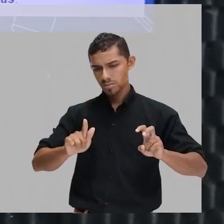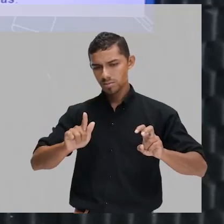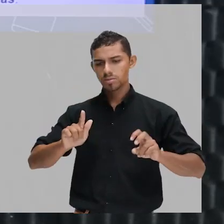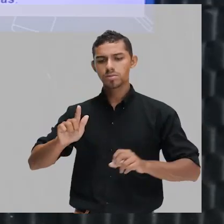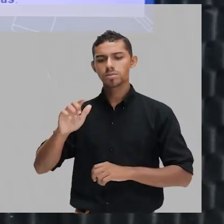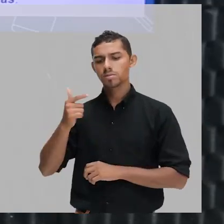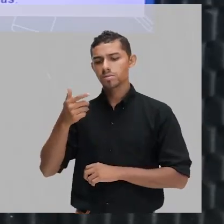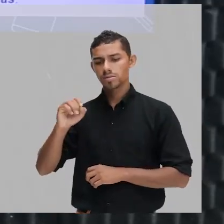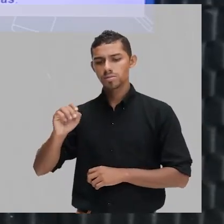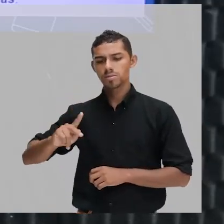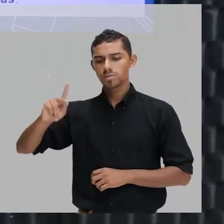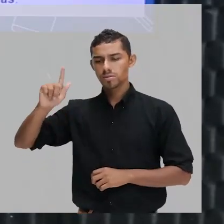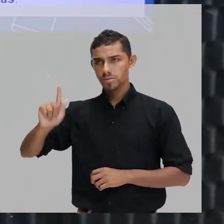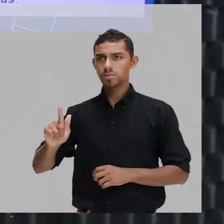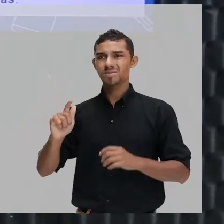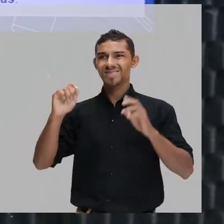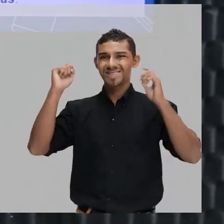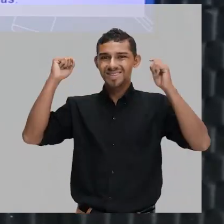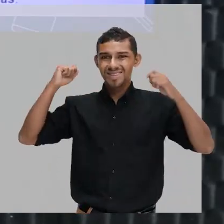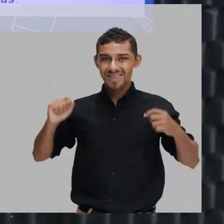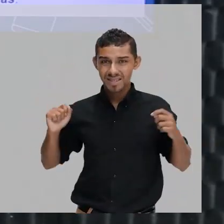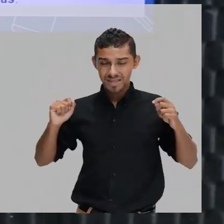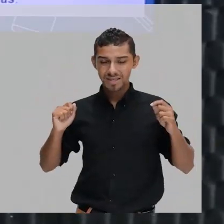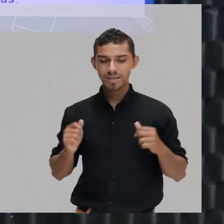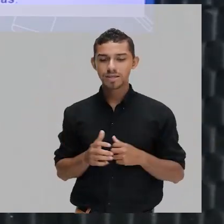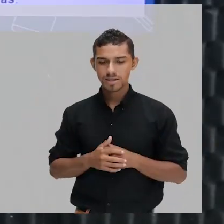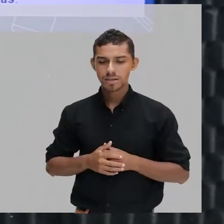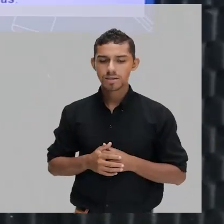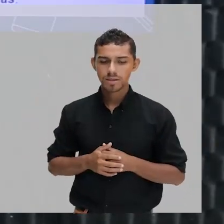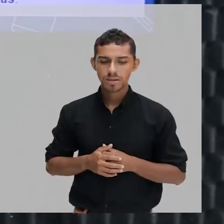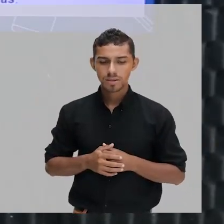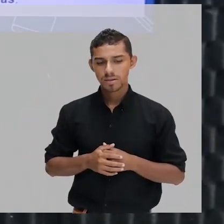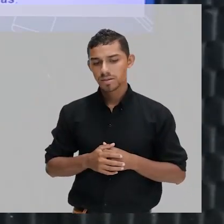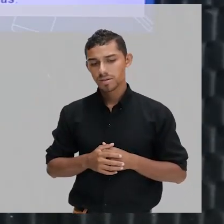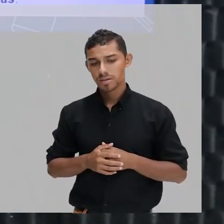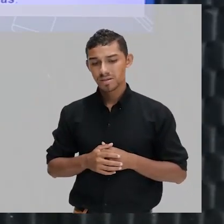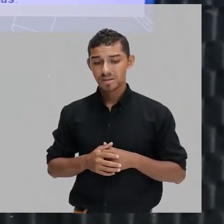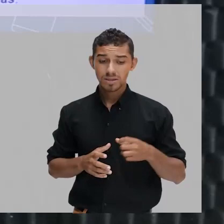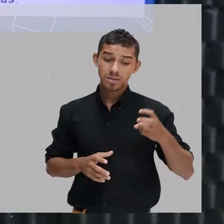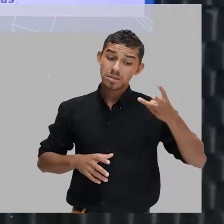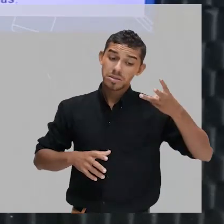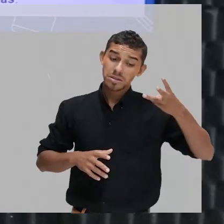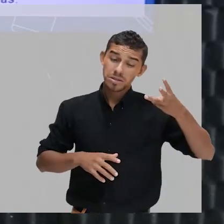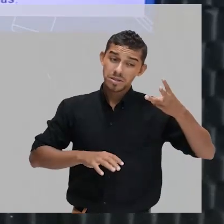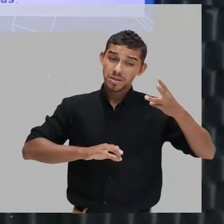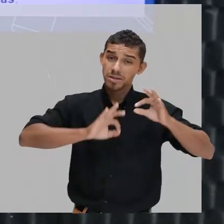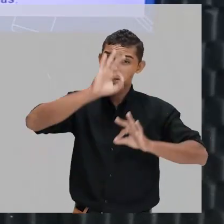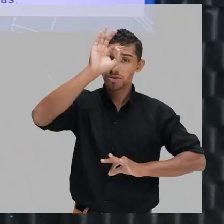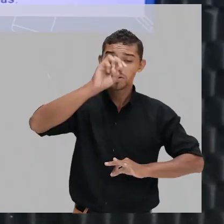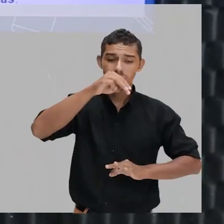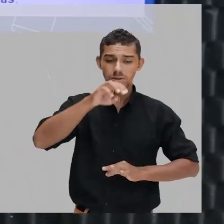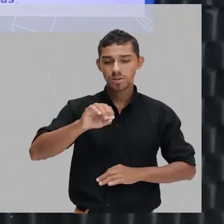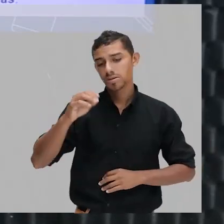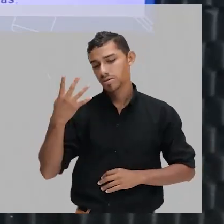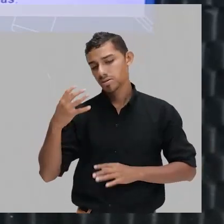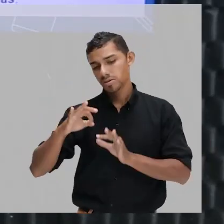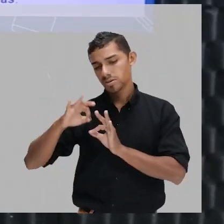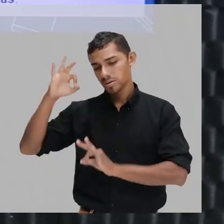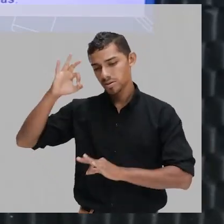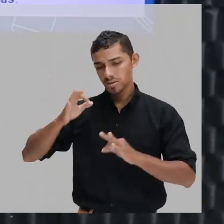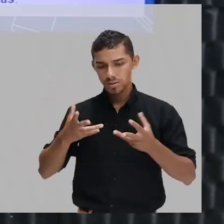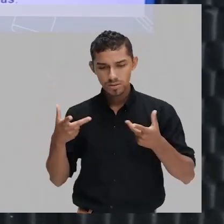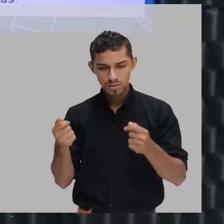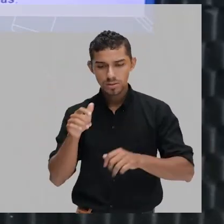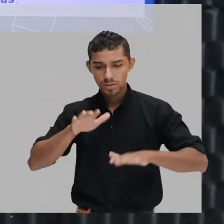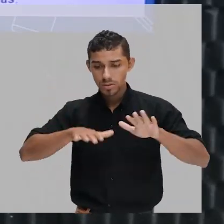menos uma hora e meia, porque são 15 a 20 quilos sobre os ombros, de 3 a 4 metros de altura, e os bonecos vão se atualizando em função